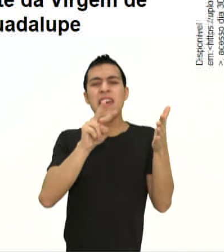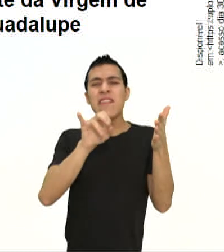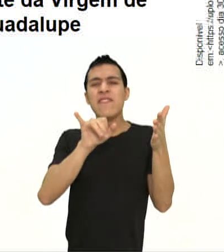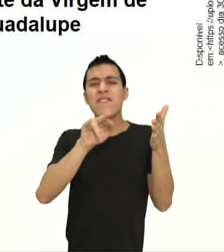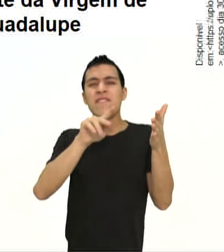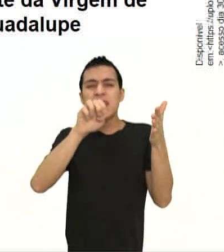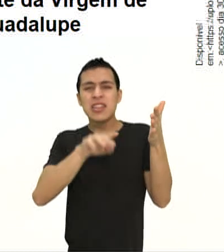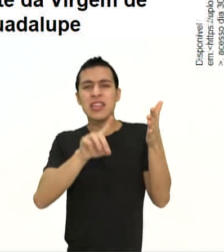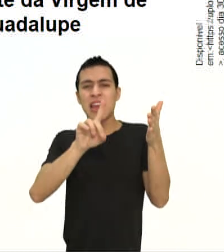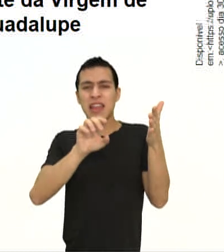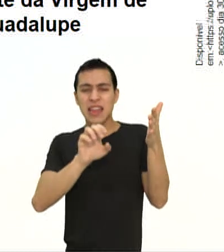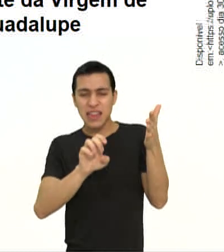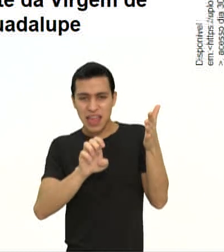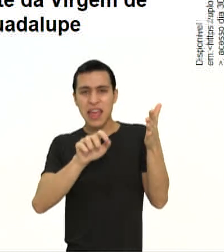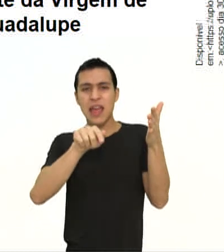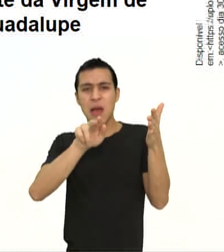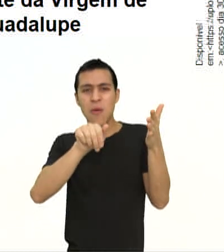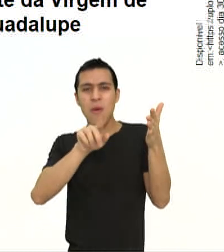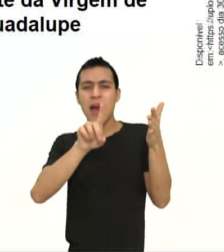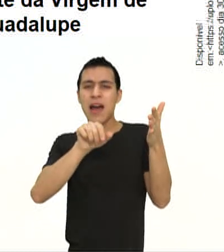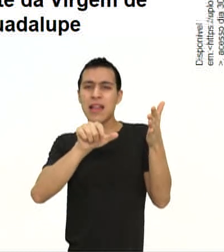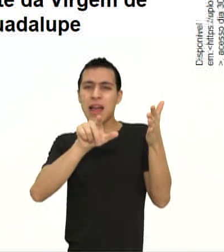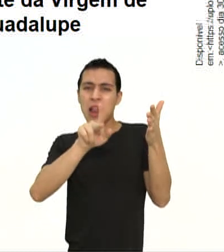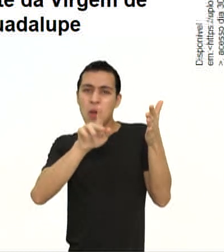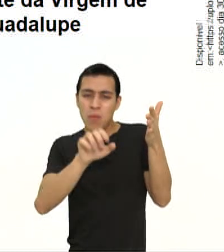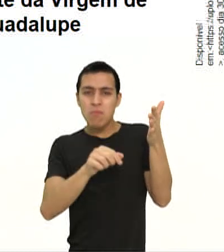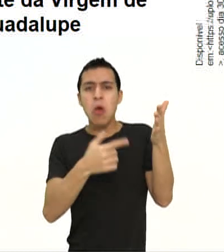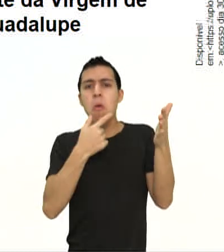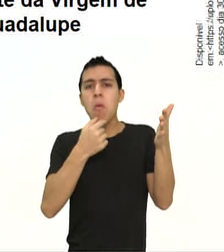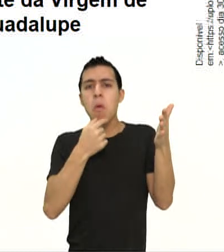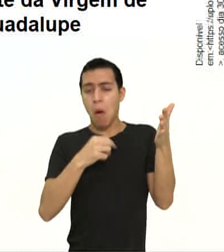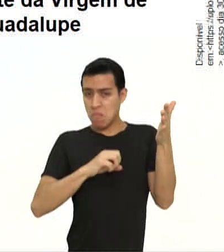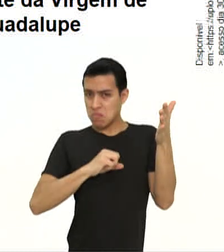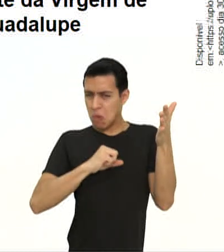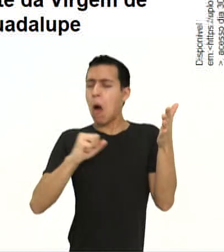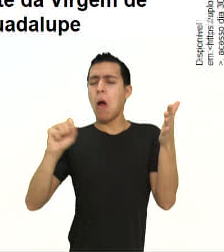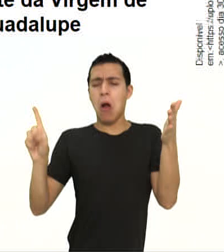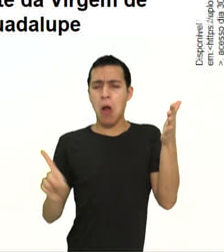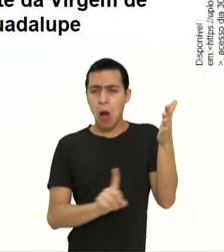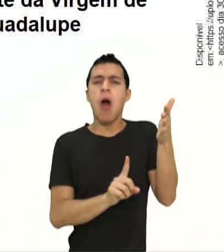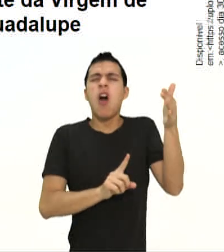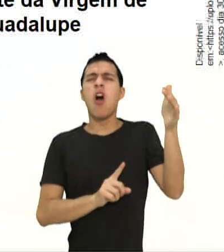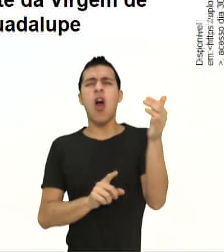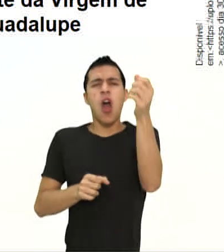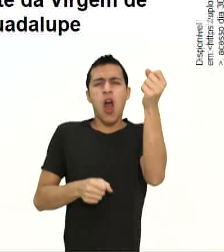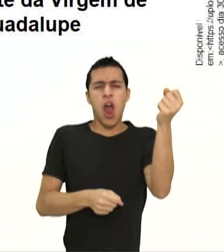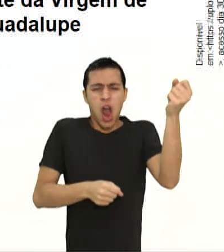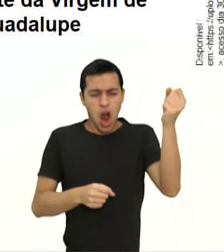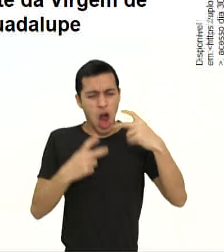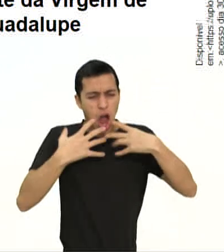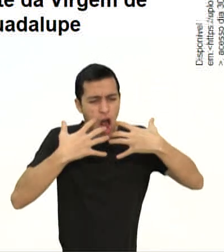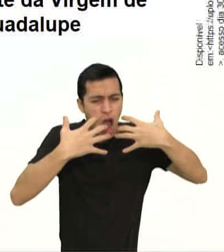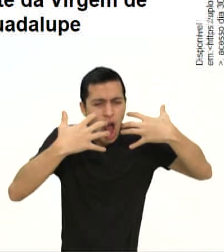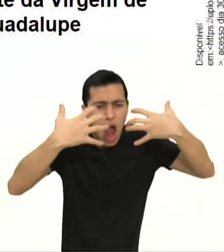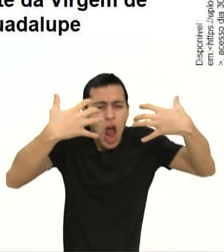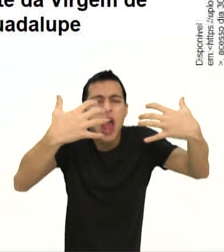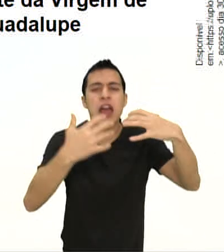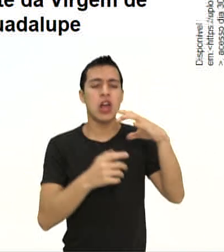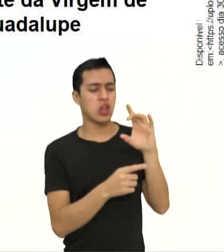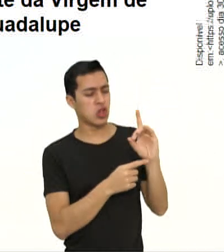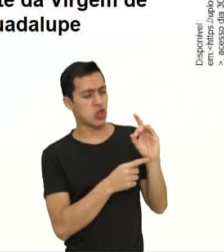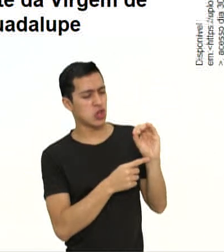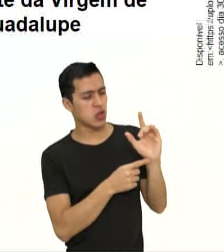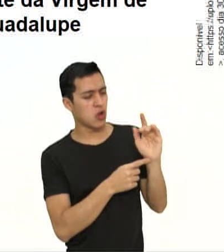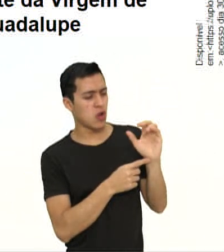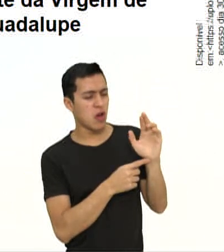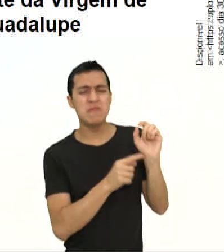ele, indignado com aquela situação, ele sai com o estandarte na mão e faz o chamado Grito de Dolores. Como